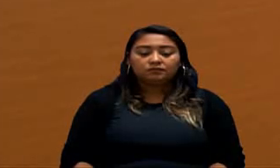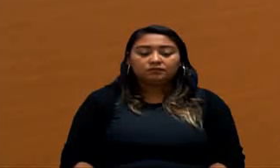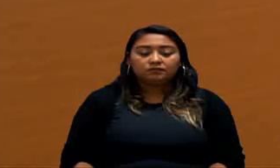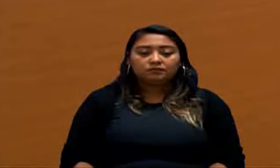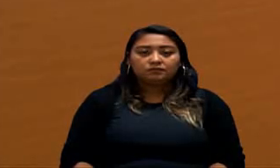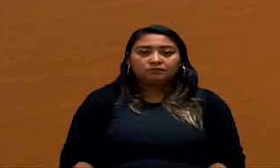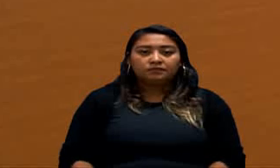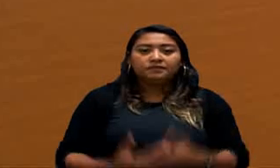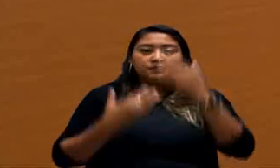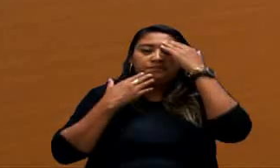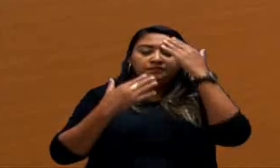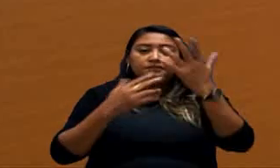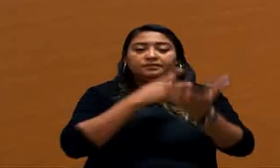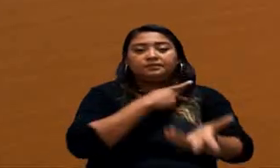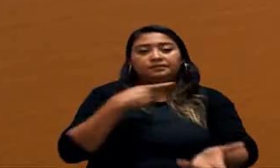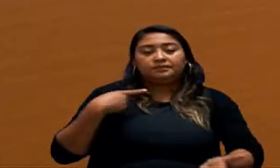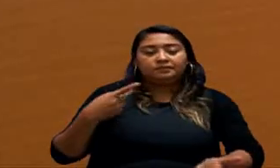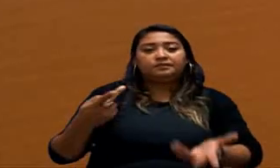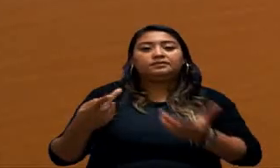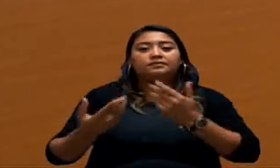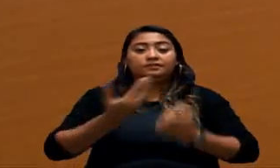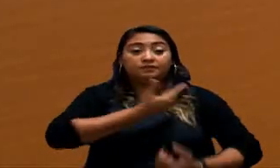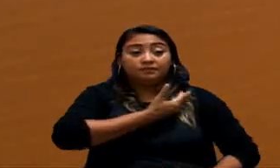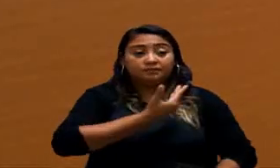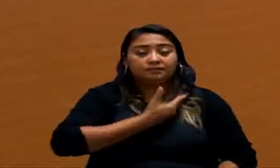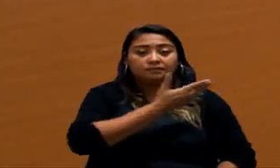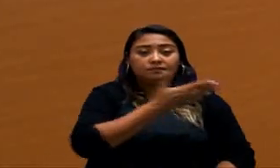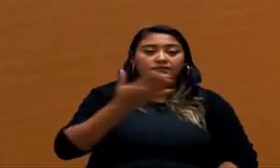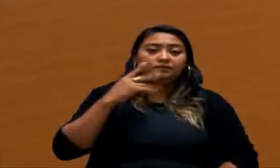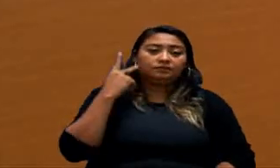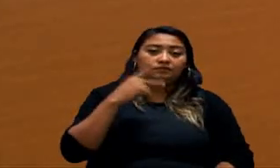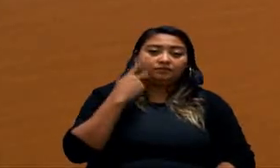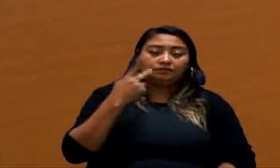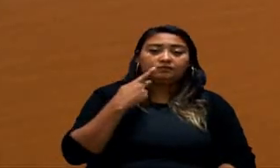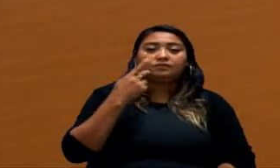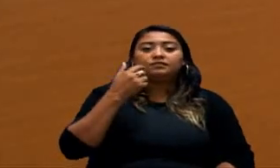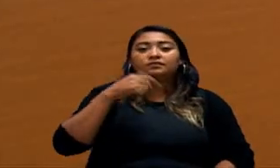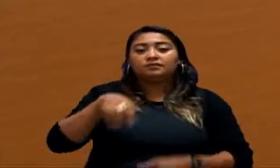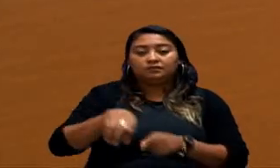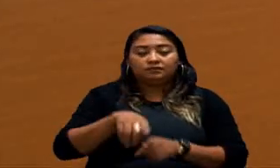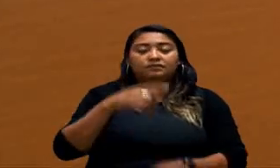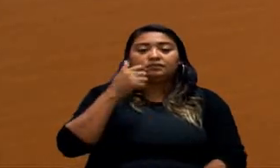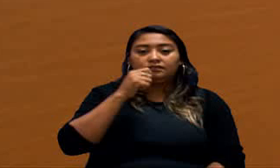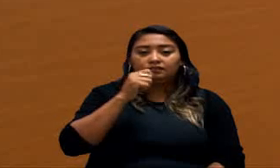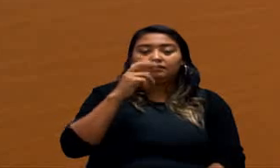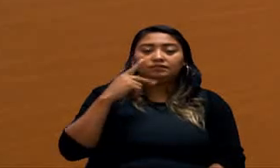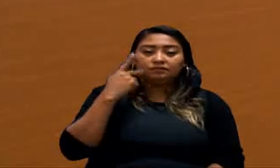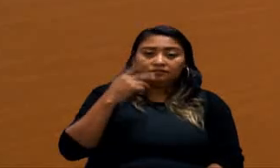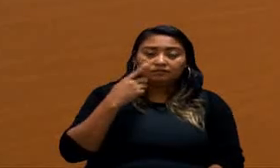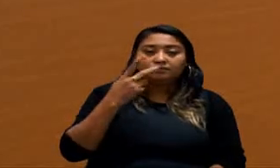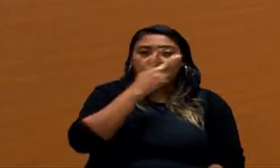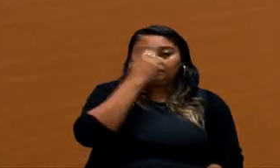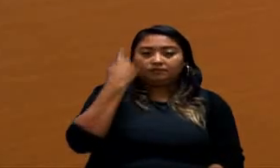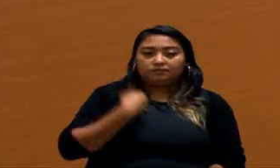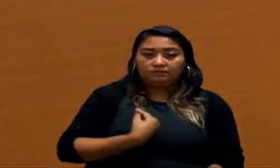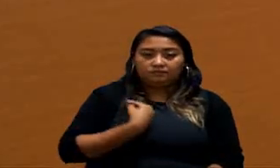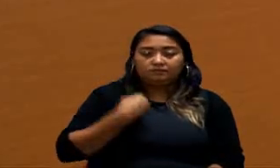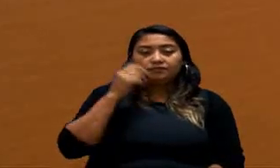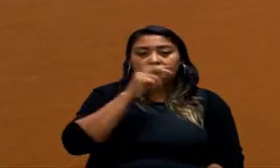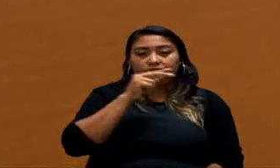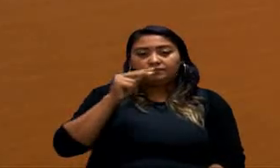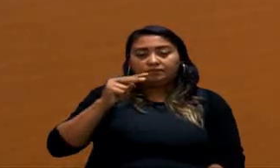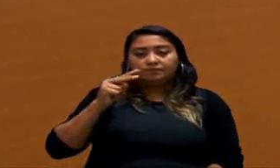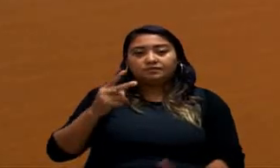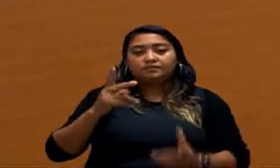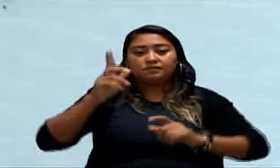Obrigado, senhor presidente, companheiros aqui, vereadores e vereadoras, população que nos acompanha